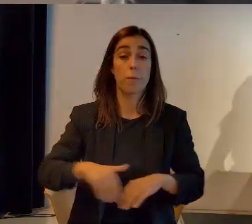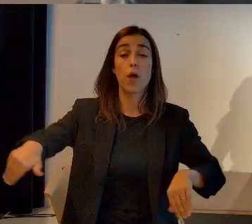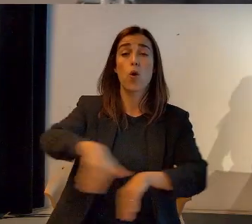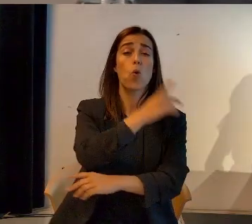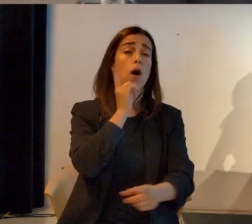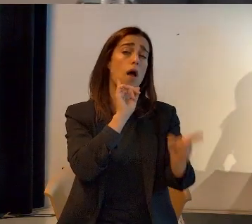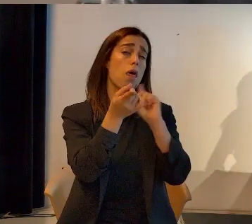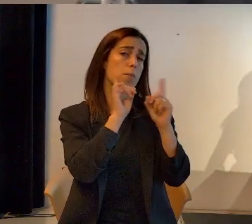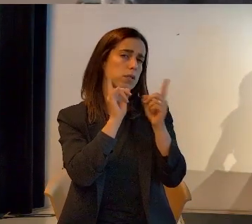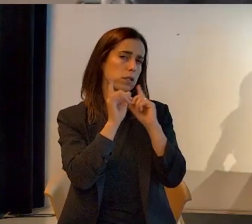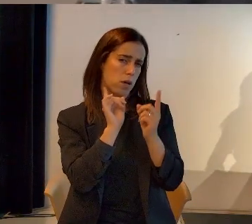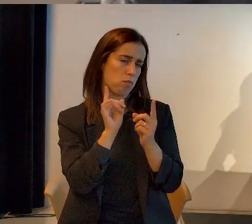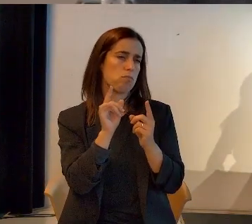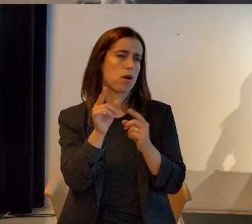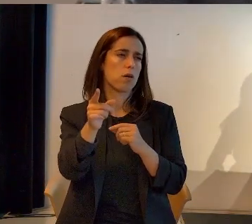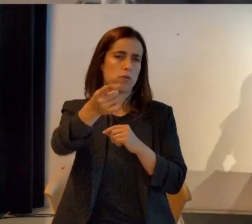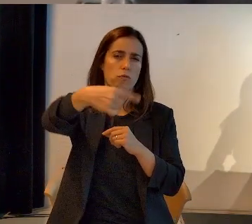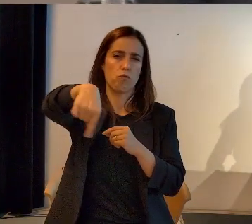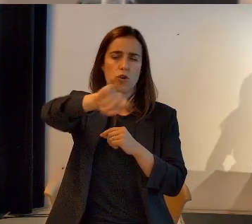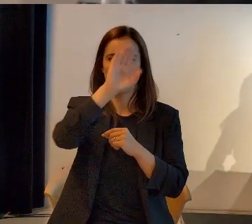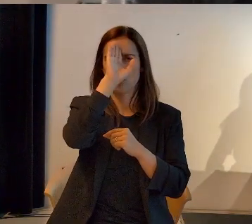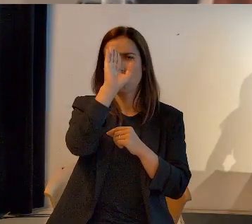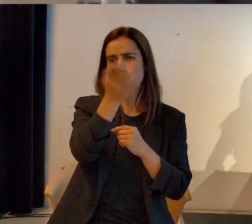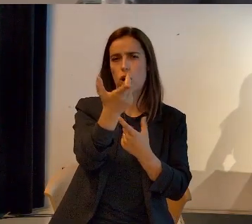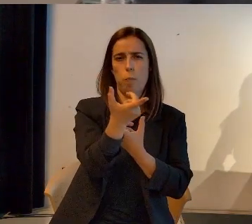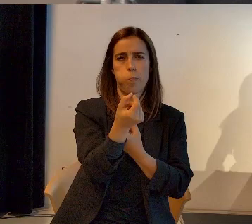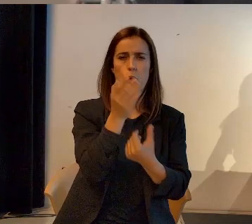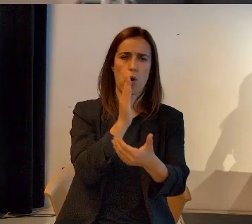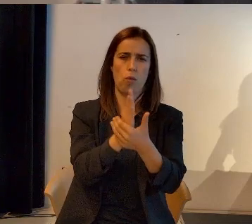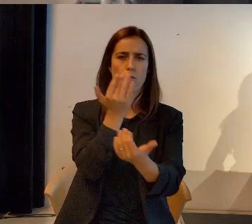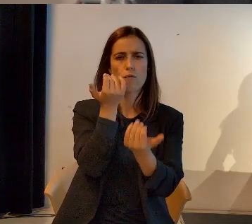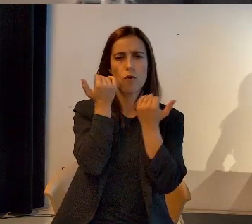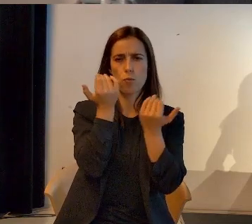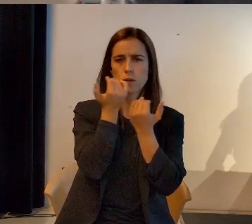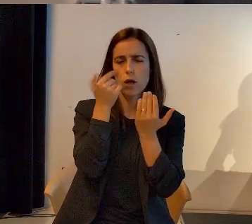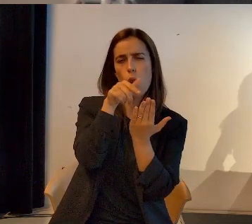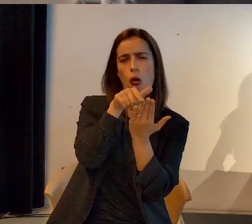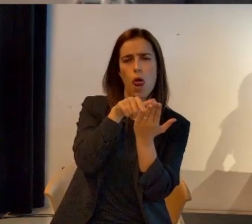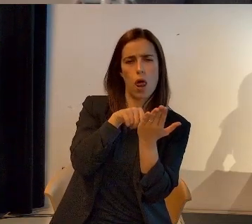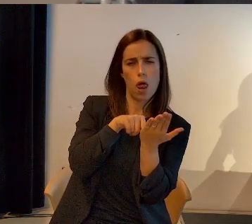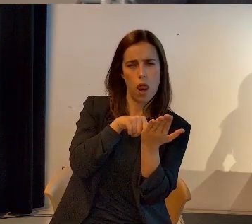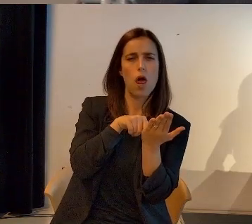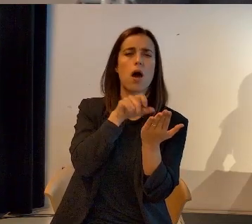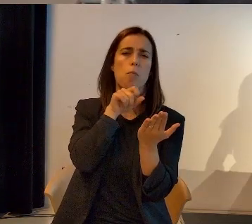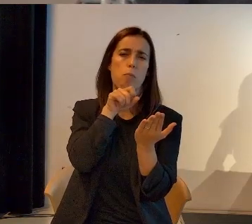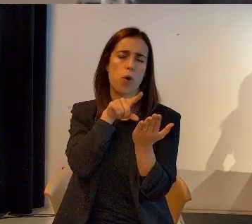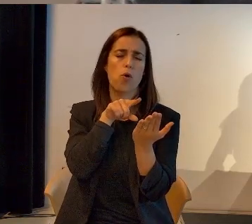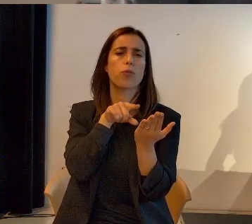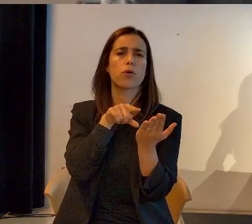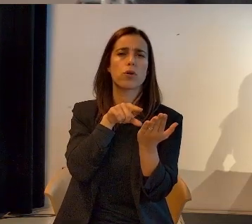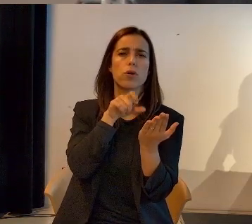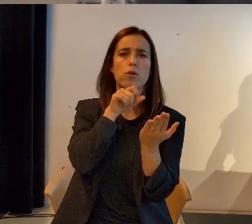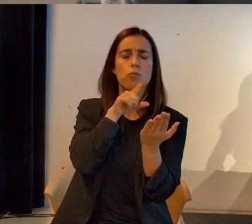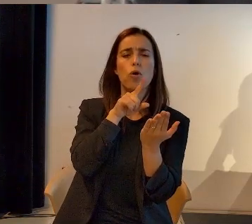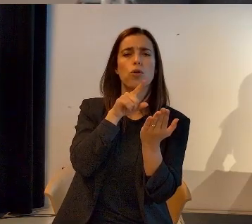eu vou só dar, porque vocês também já têm aí o vosso portfólio, digamos, algumas notas que vocês podem depois utilizar para